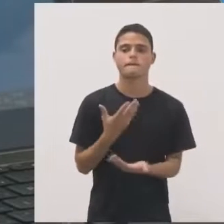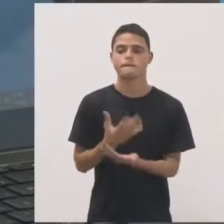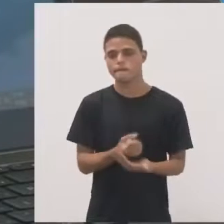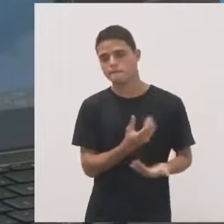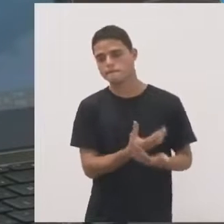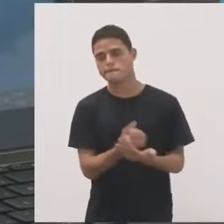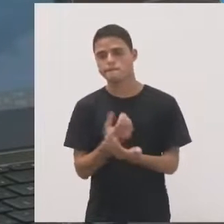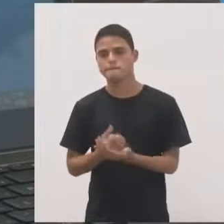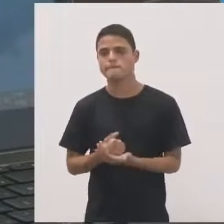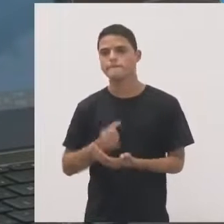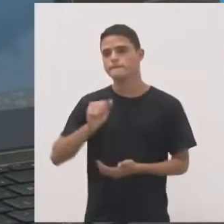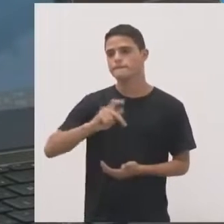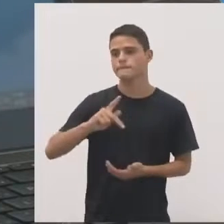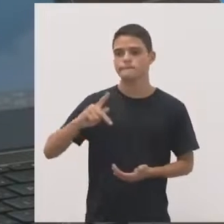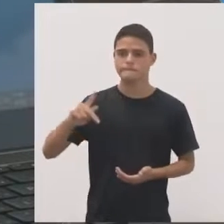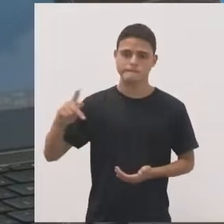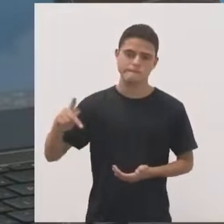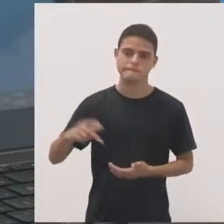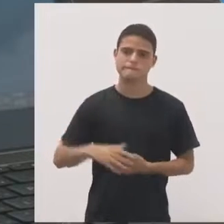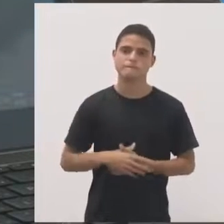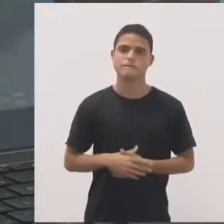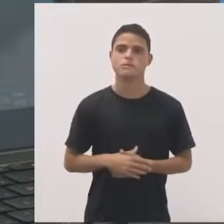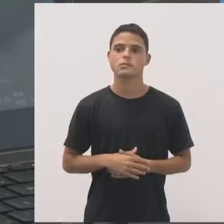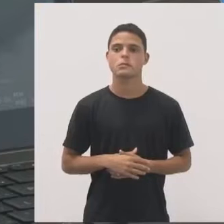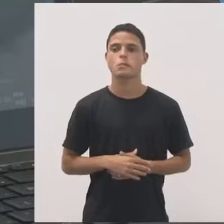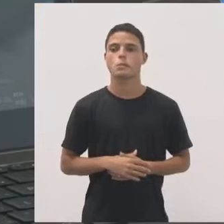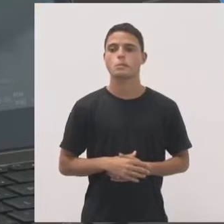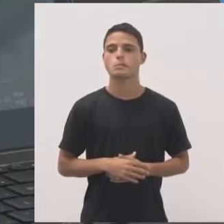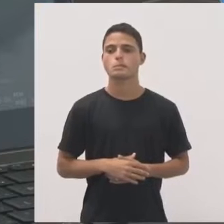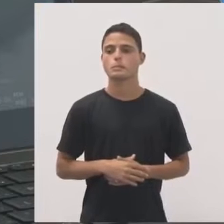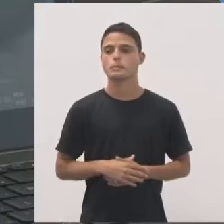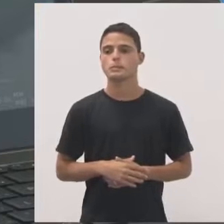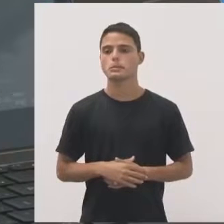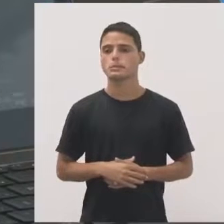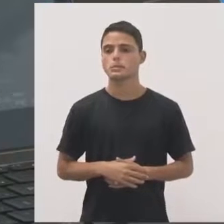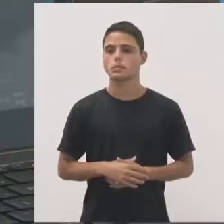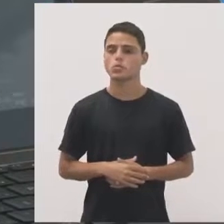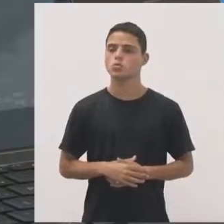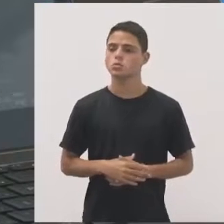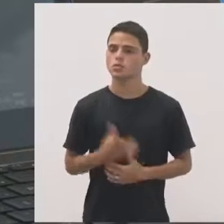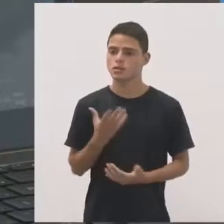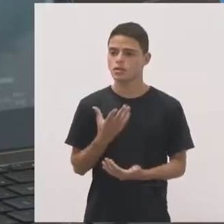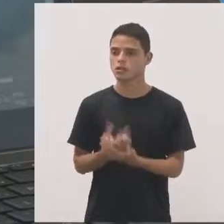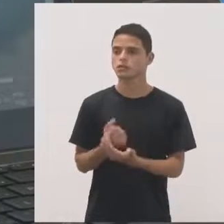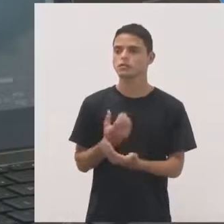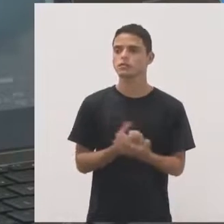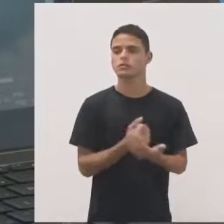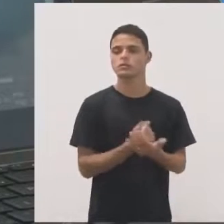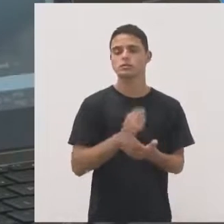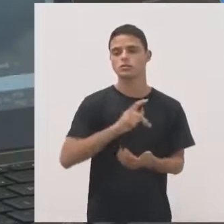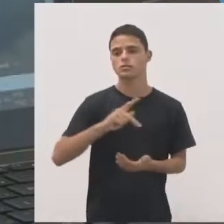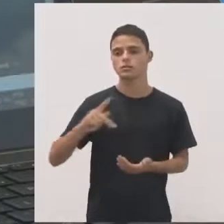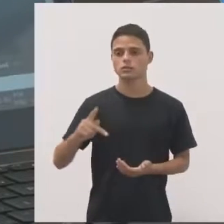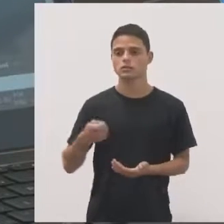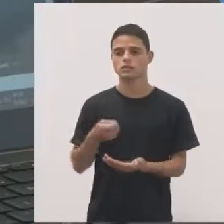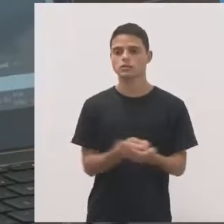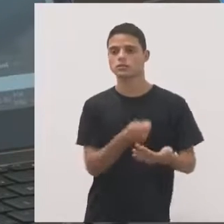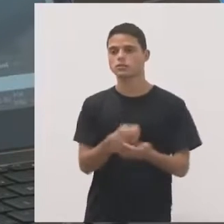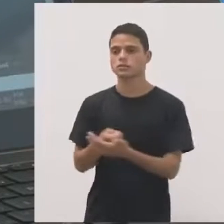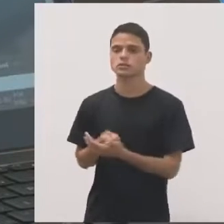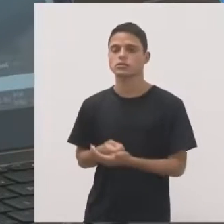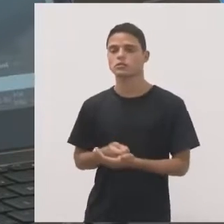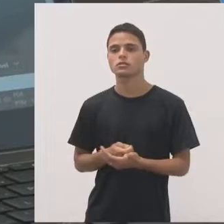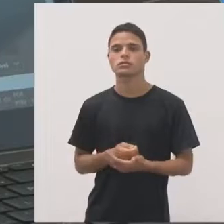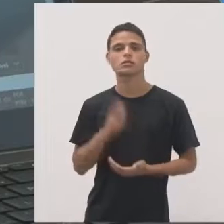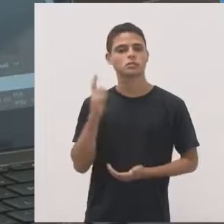baixar, entrar nesse aplicativo aí de compras, digamos assim, né, de aquisições. Sim, e aí